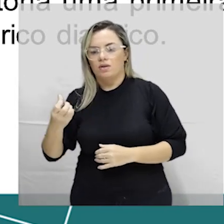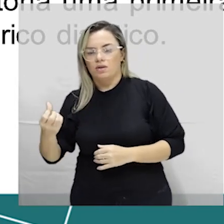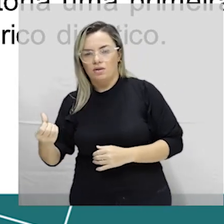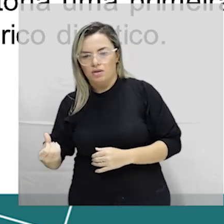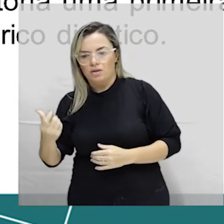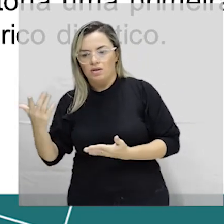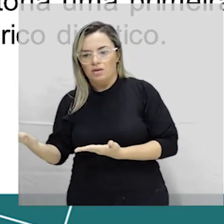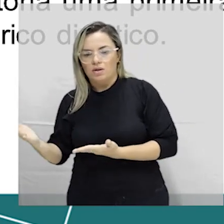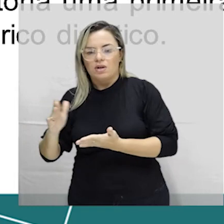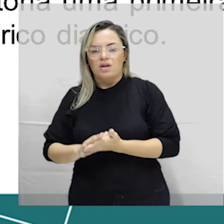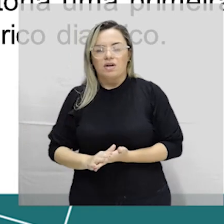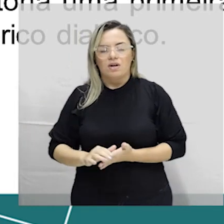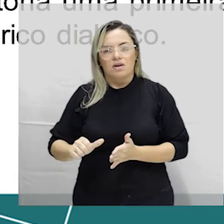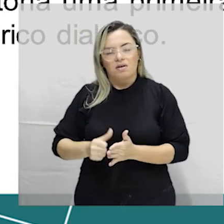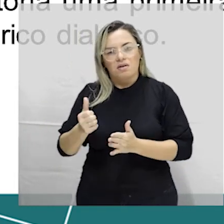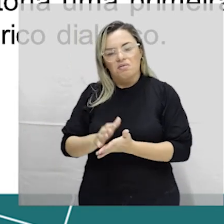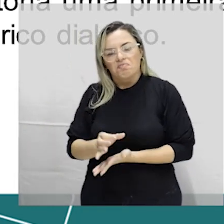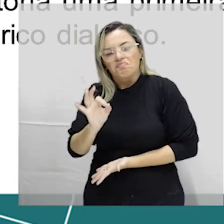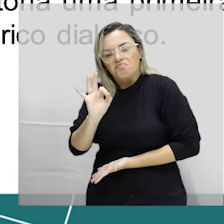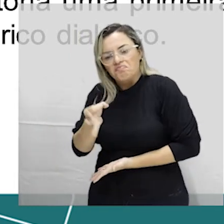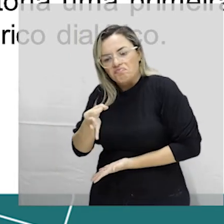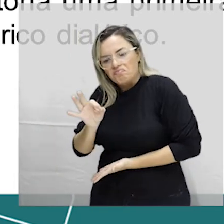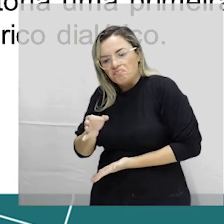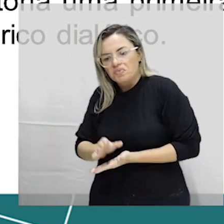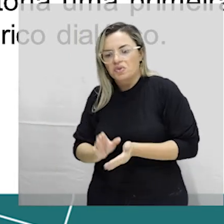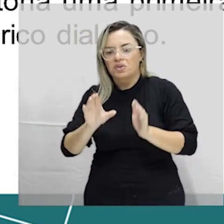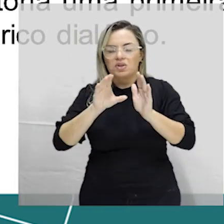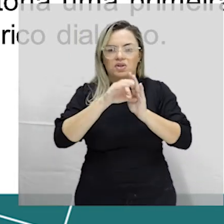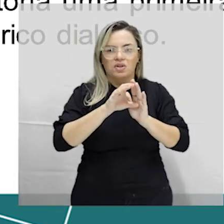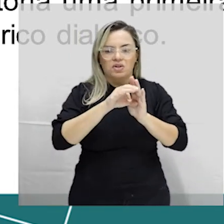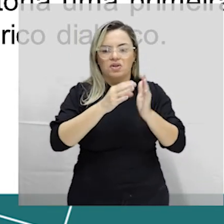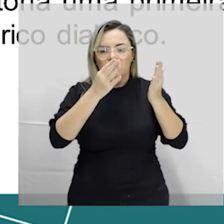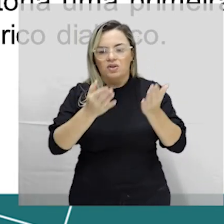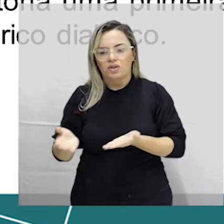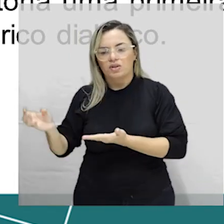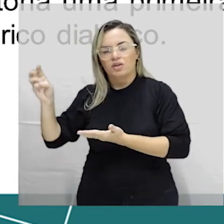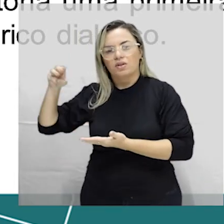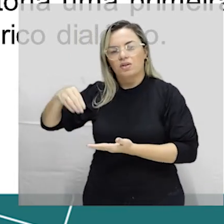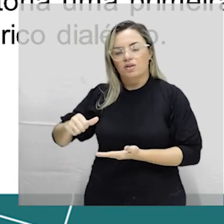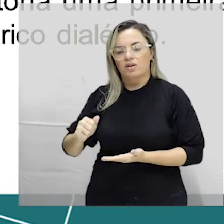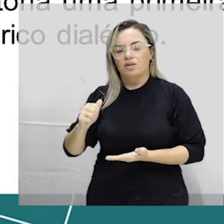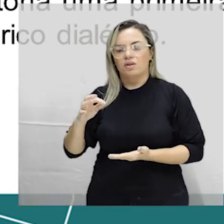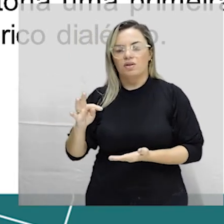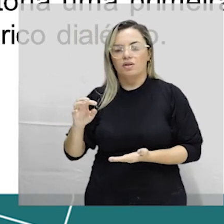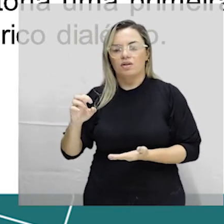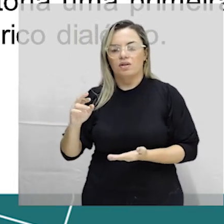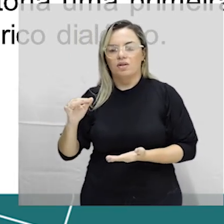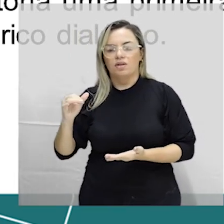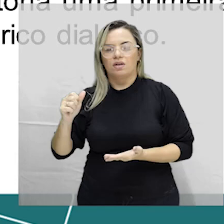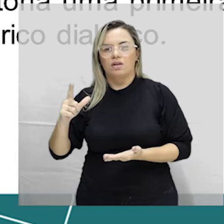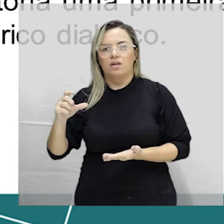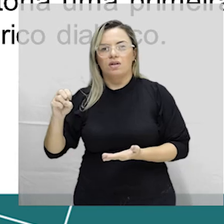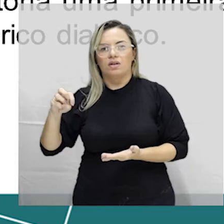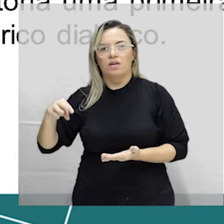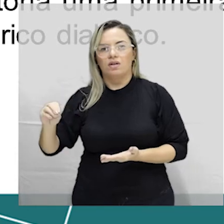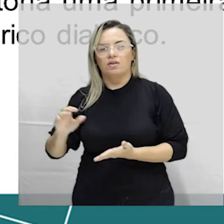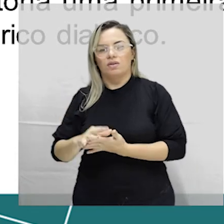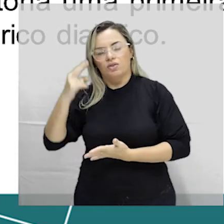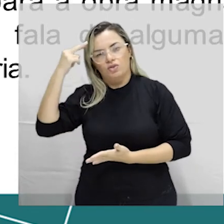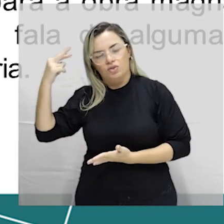da metodologia do materialismo histórico dialético, que vai ser uma das grandes marcas do pensamento do Karl Marx.